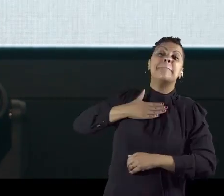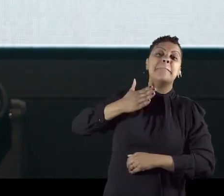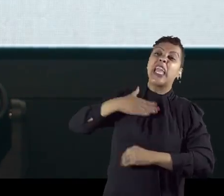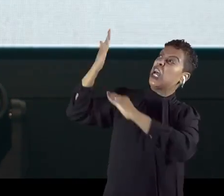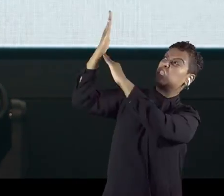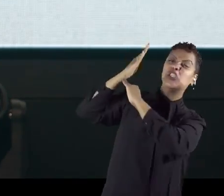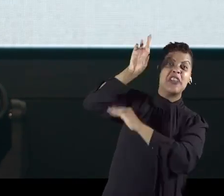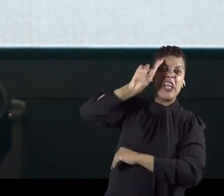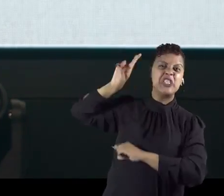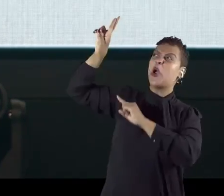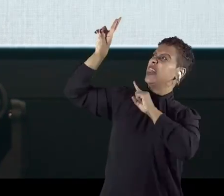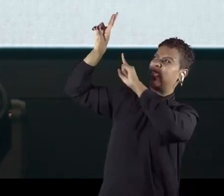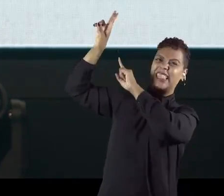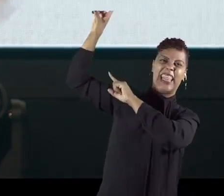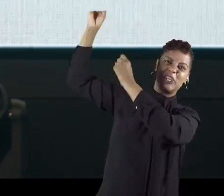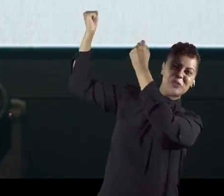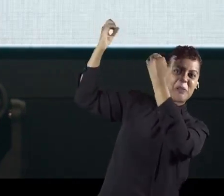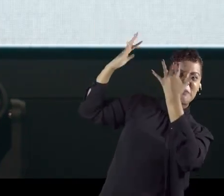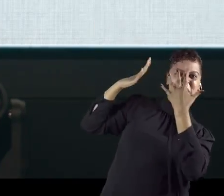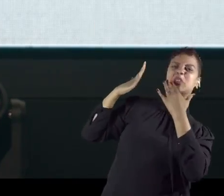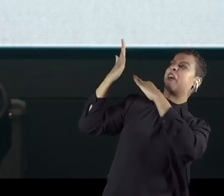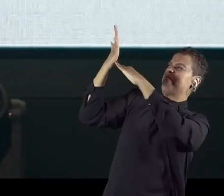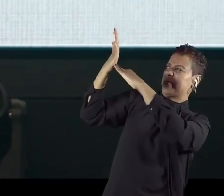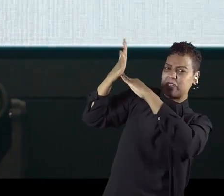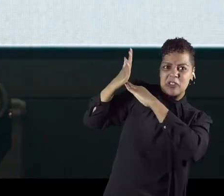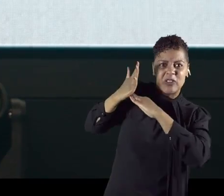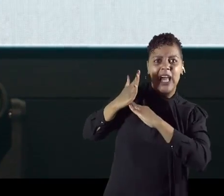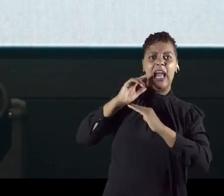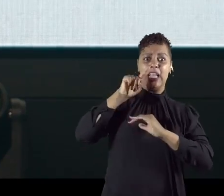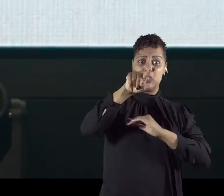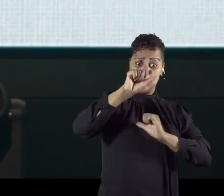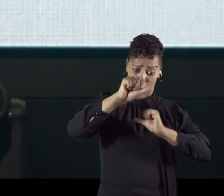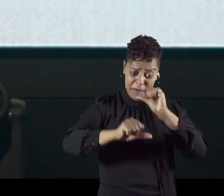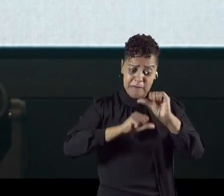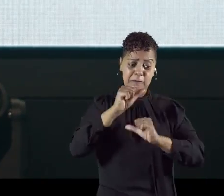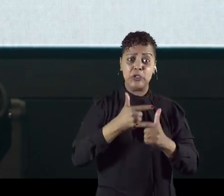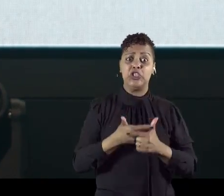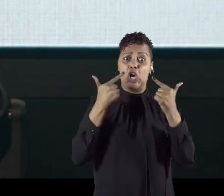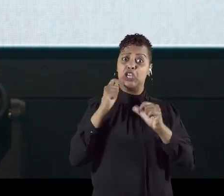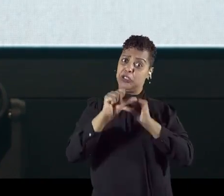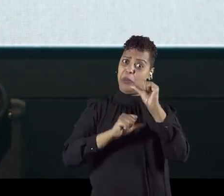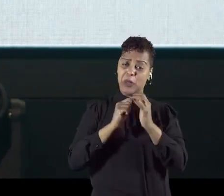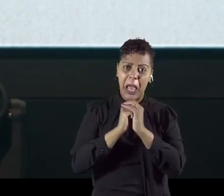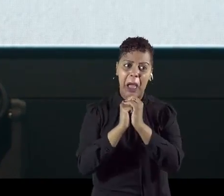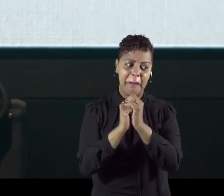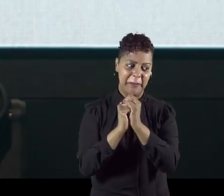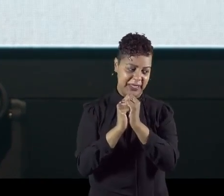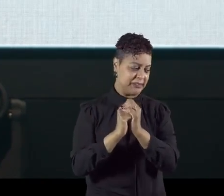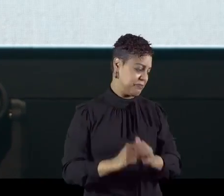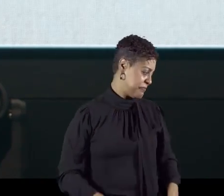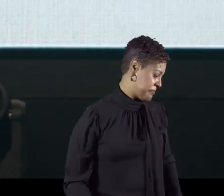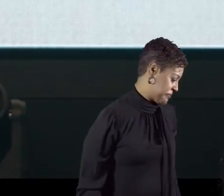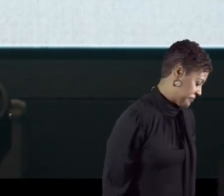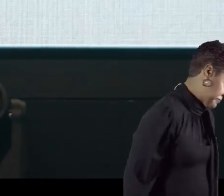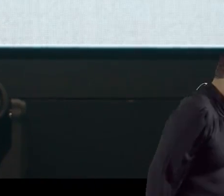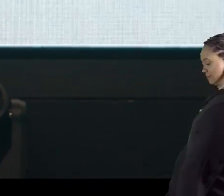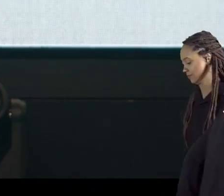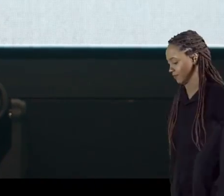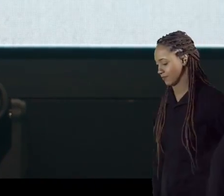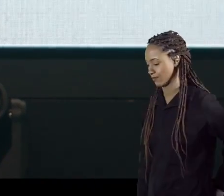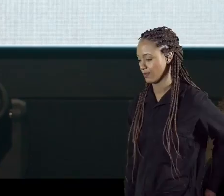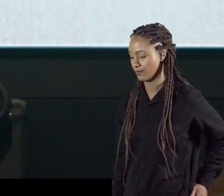vem do Senhor Deus vai reverter a tua sorte amém igreja ele vai mudar a tua